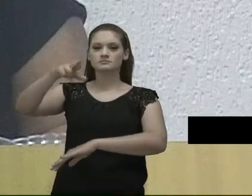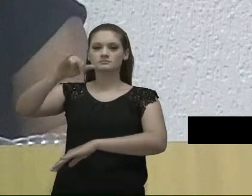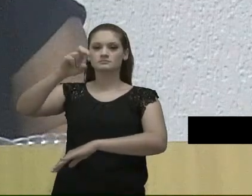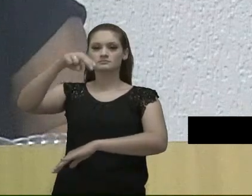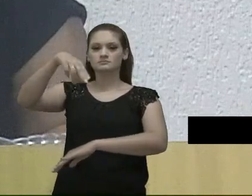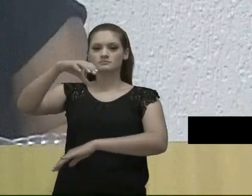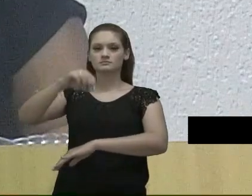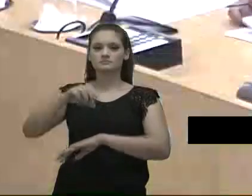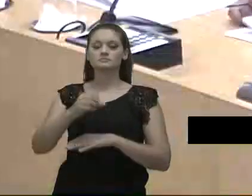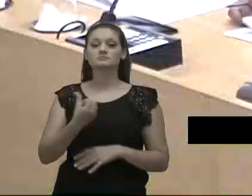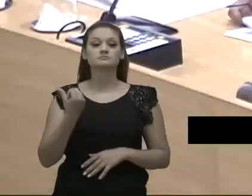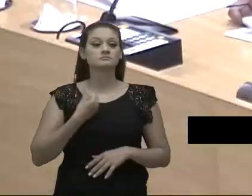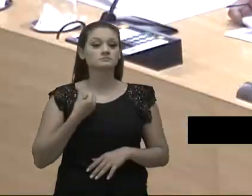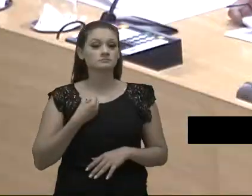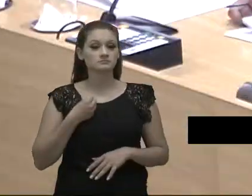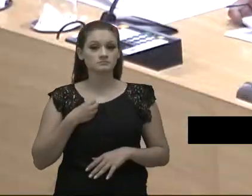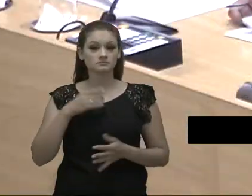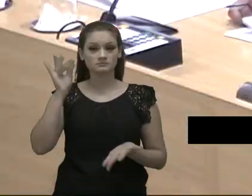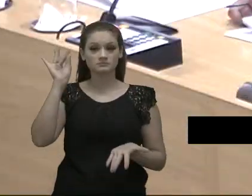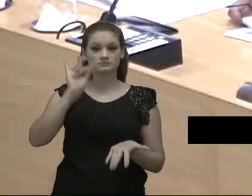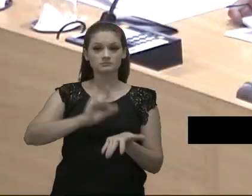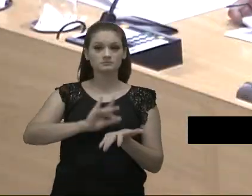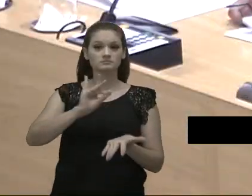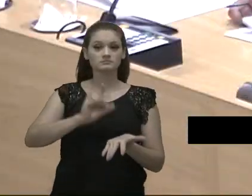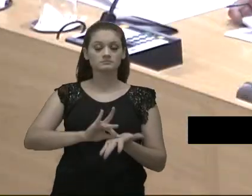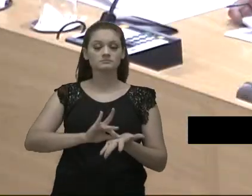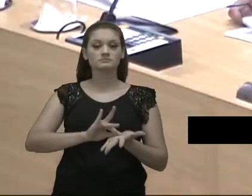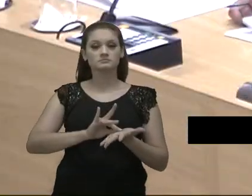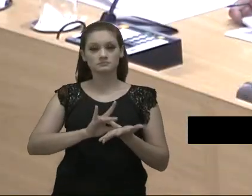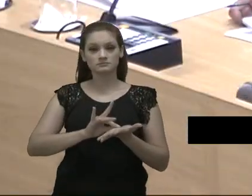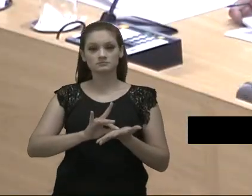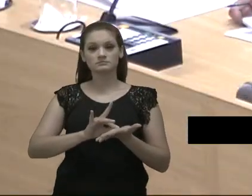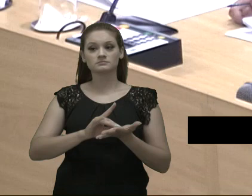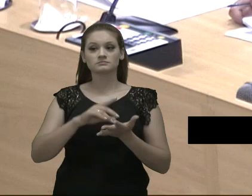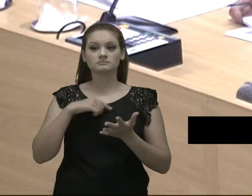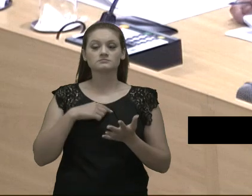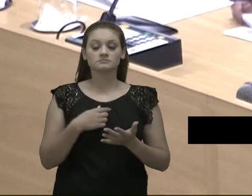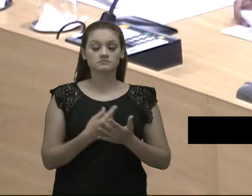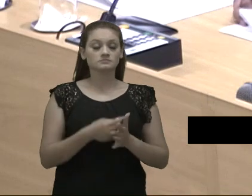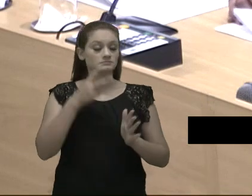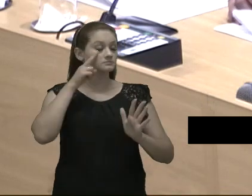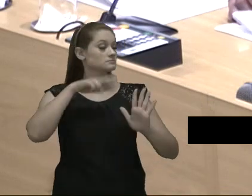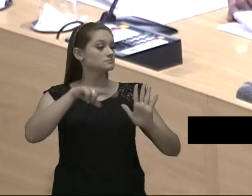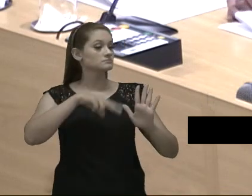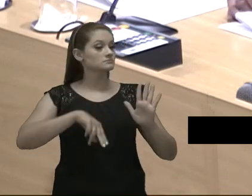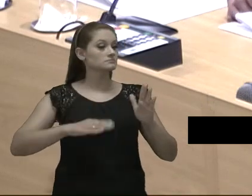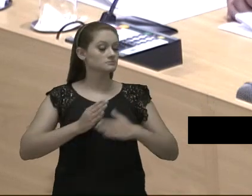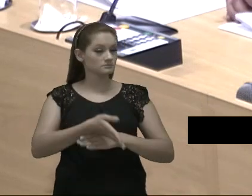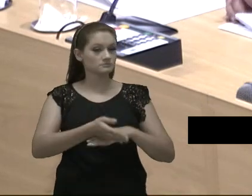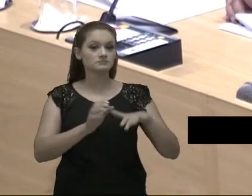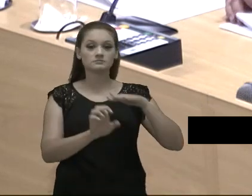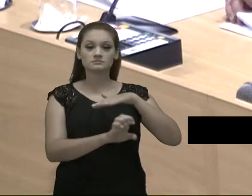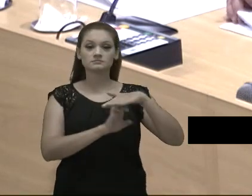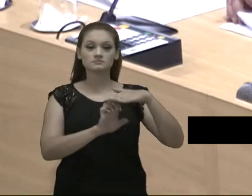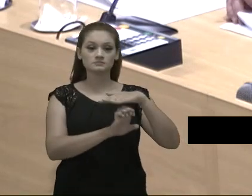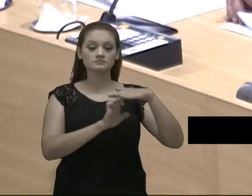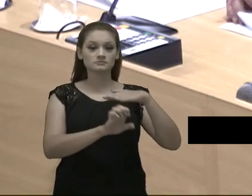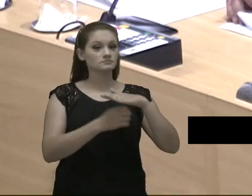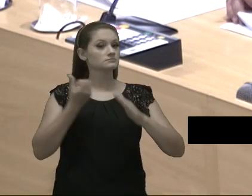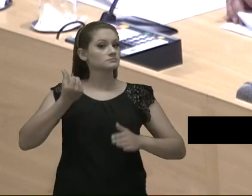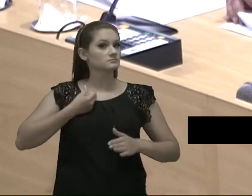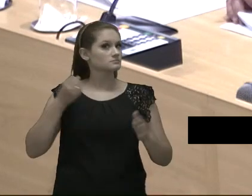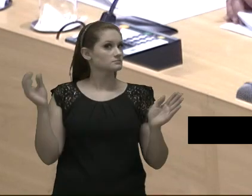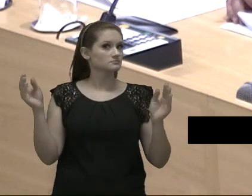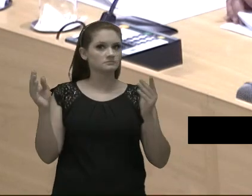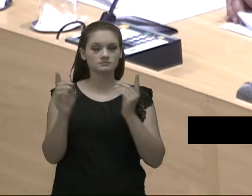Não, os números que a gente passou são números reais, porque foram de controle interno da empresa. Então, esse número não bate